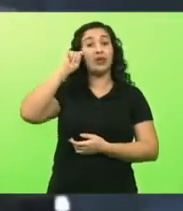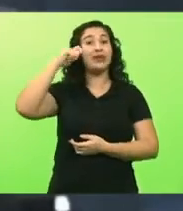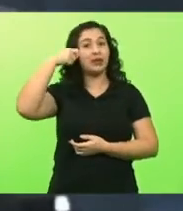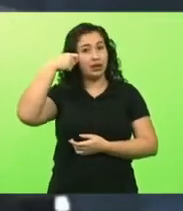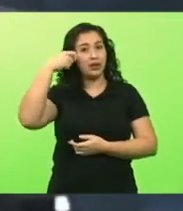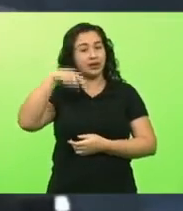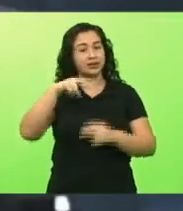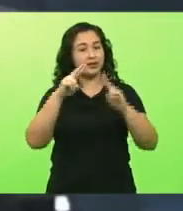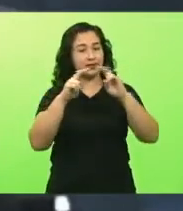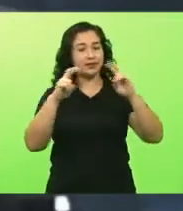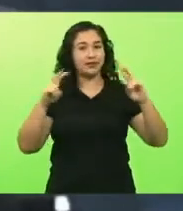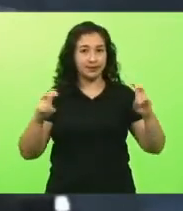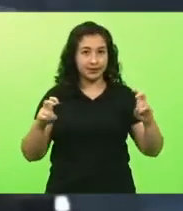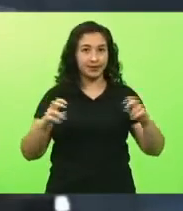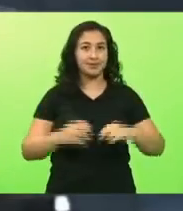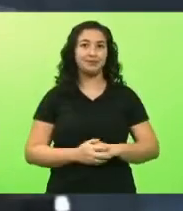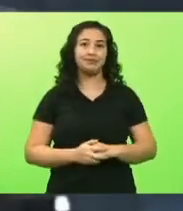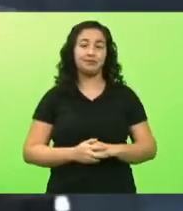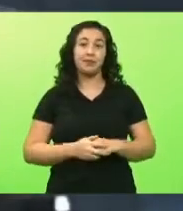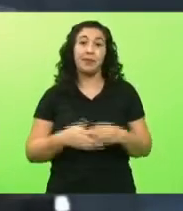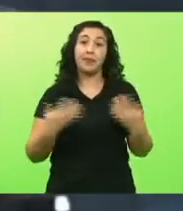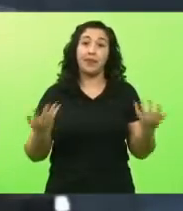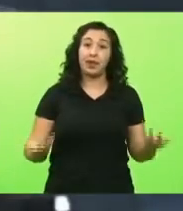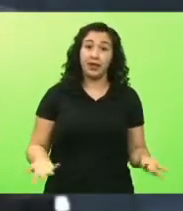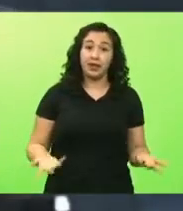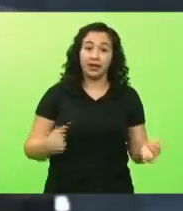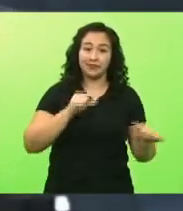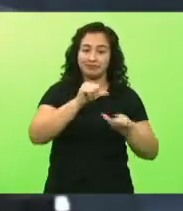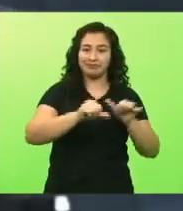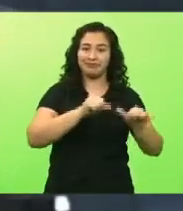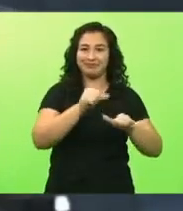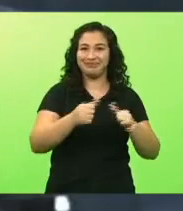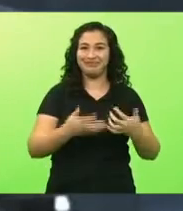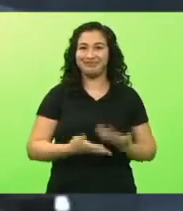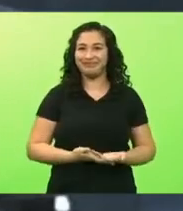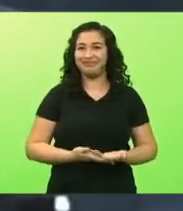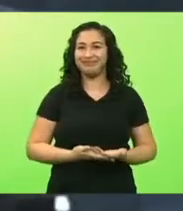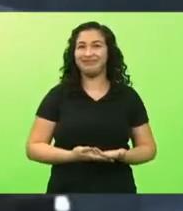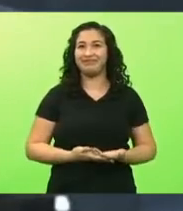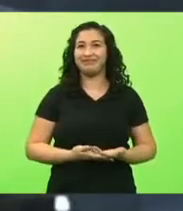Catarina, quando, por fim, reformado. Conto ainda uma